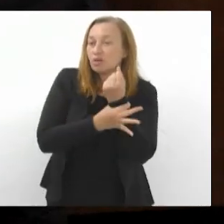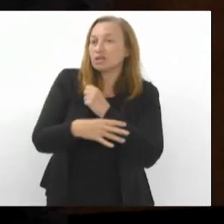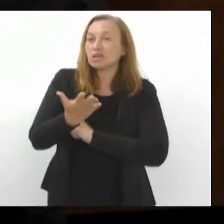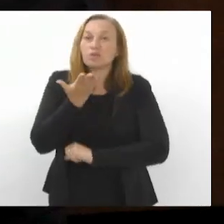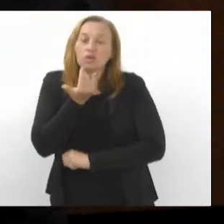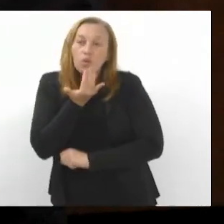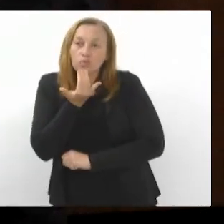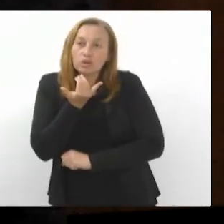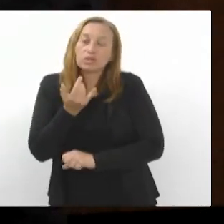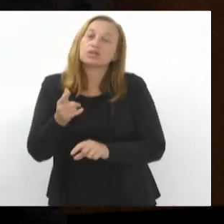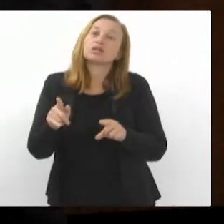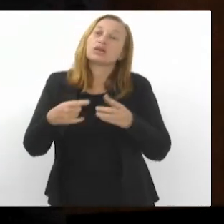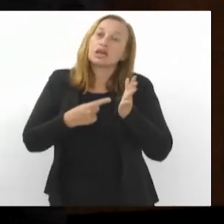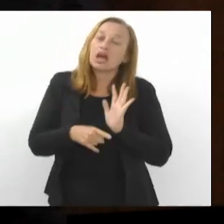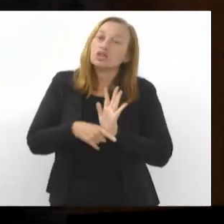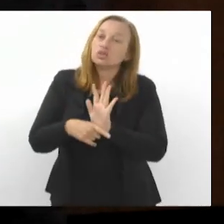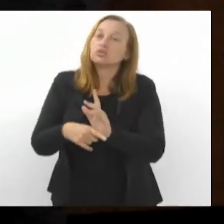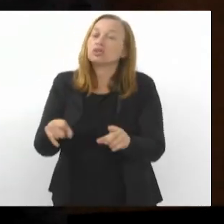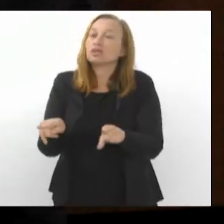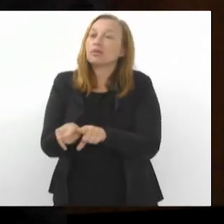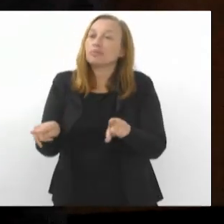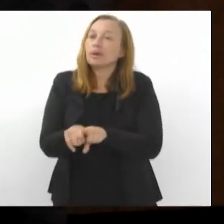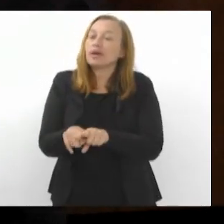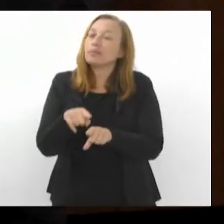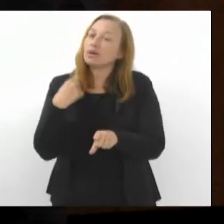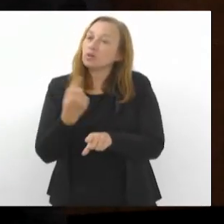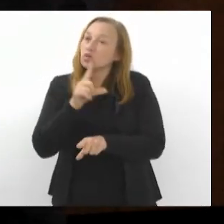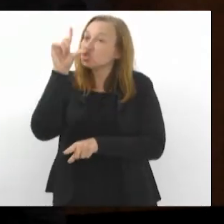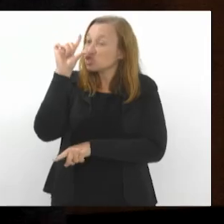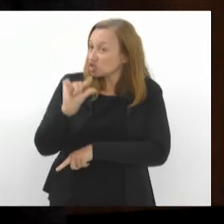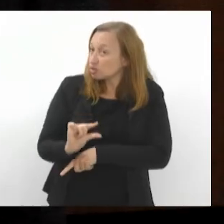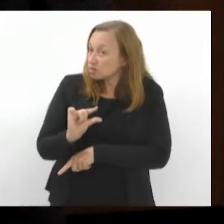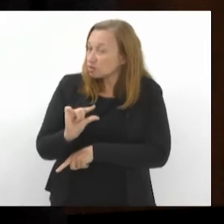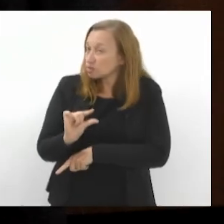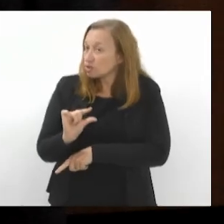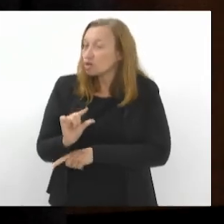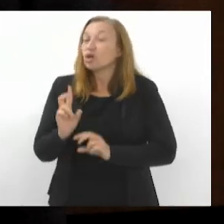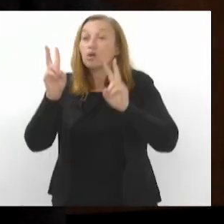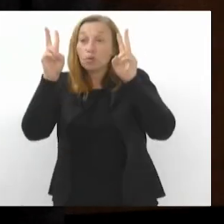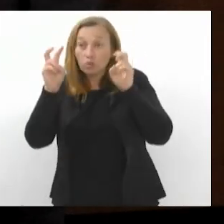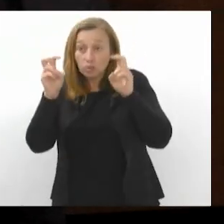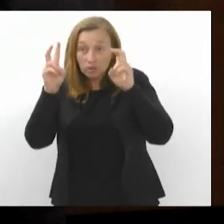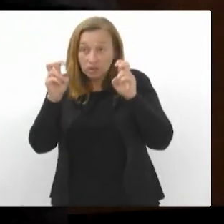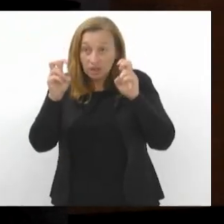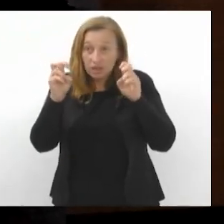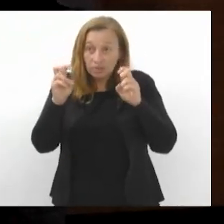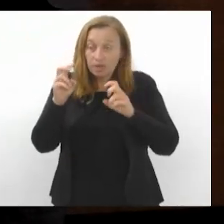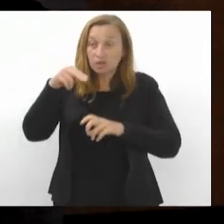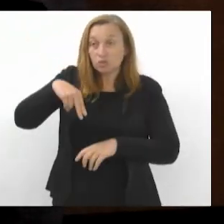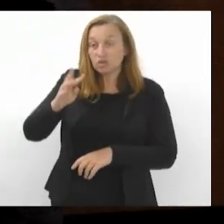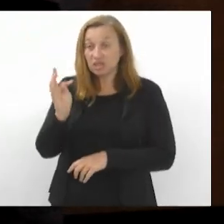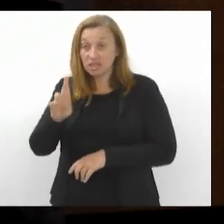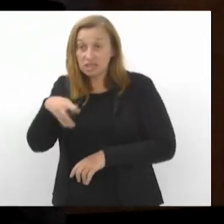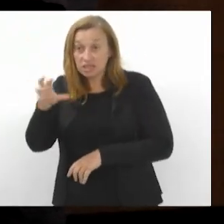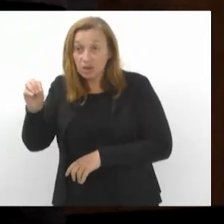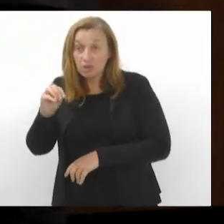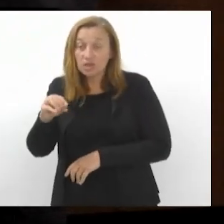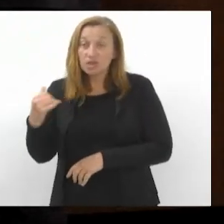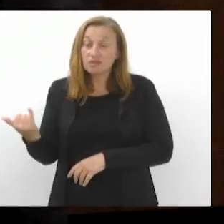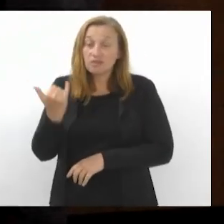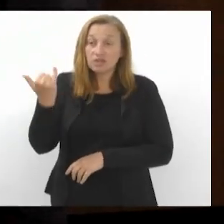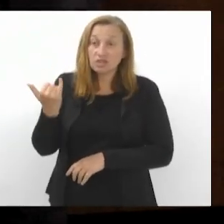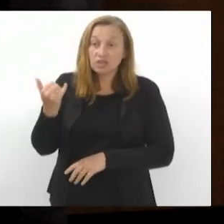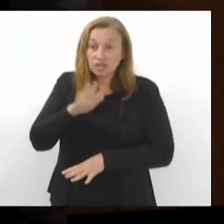também para a gente diminuir o tema da subnutrição infantil, ainda